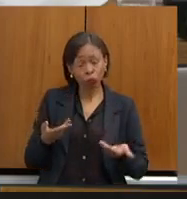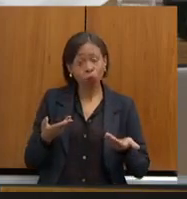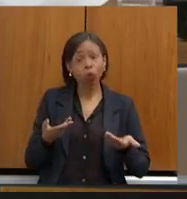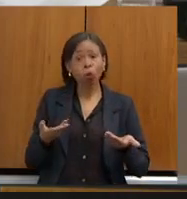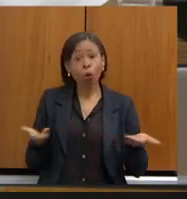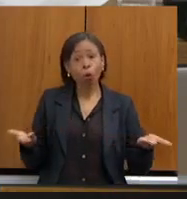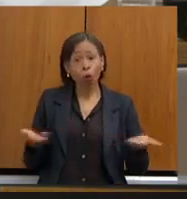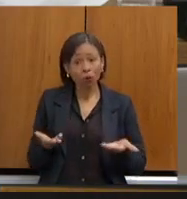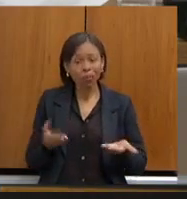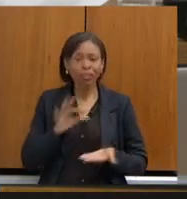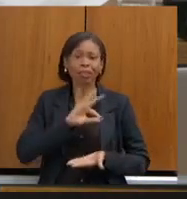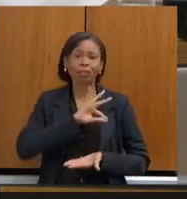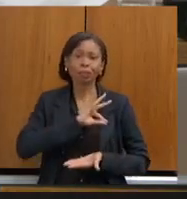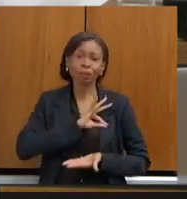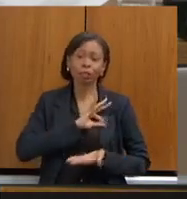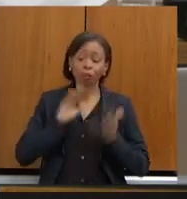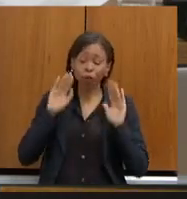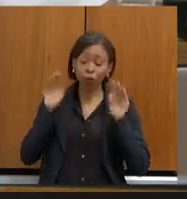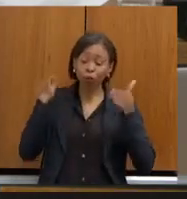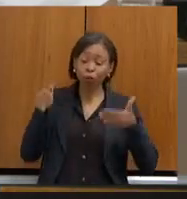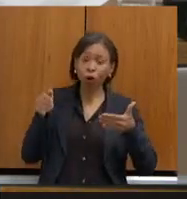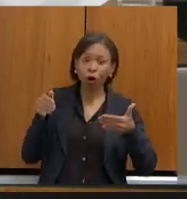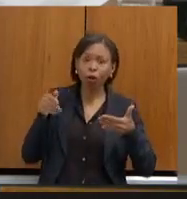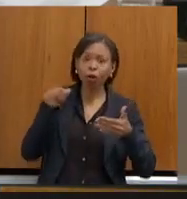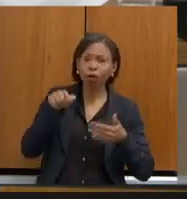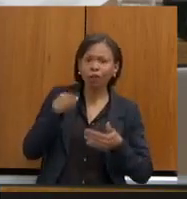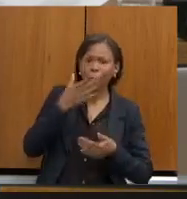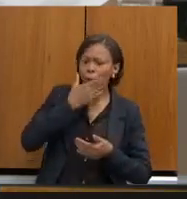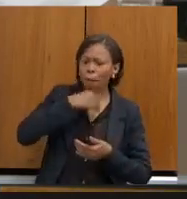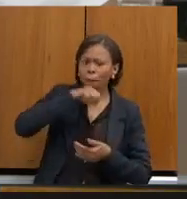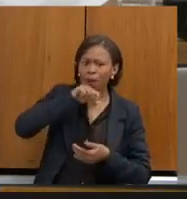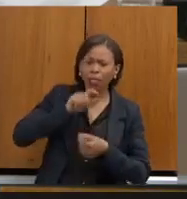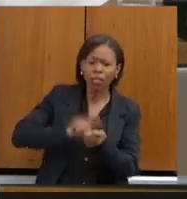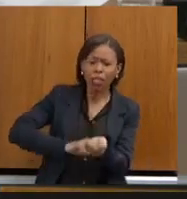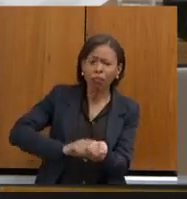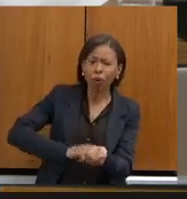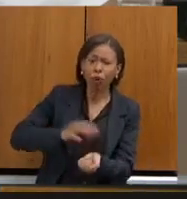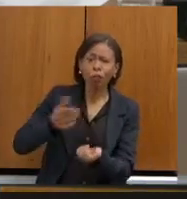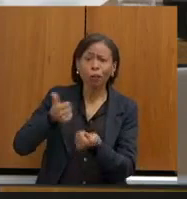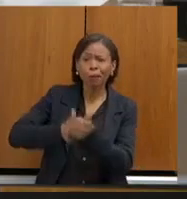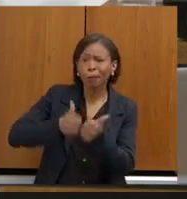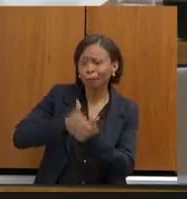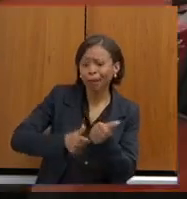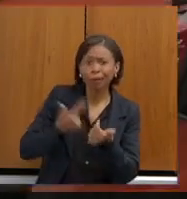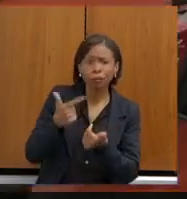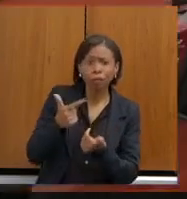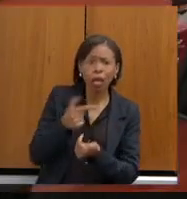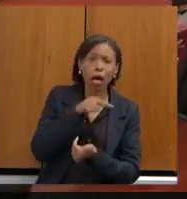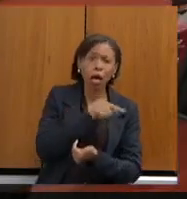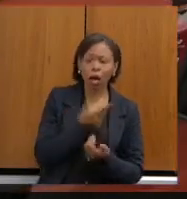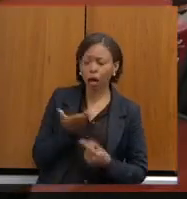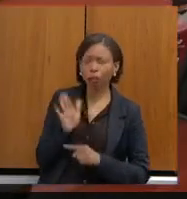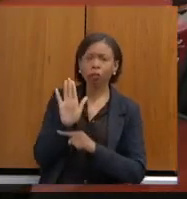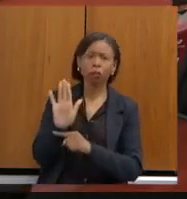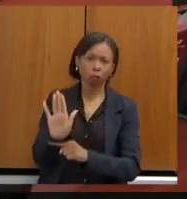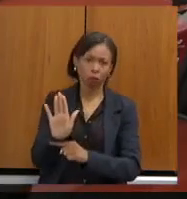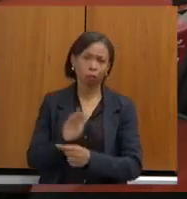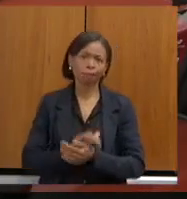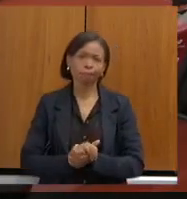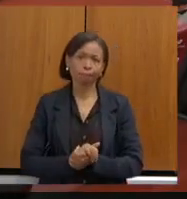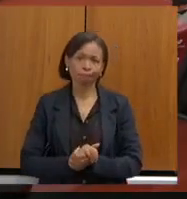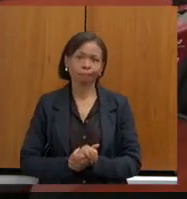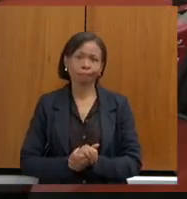foco para orientar até aquele pai que está ali nervoso desempregado e outras coisas vai Obrigado uma durante mais uma vez